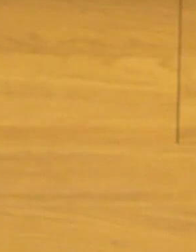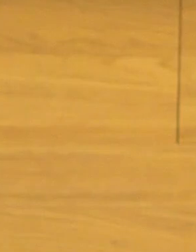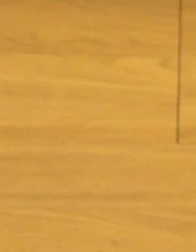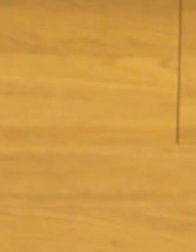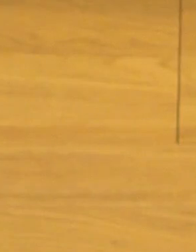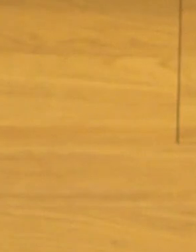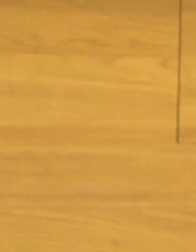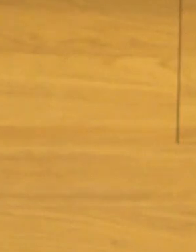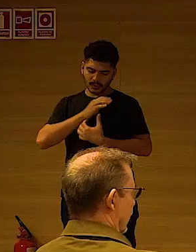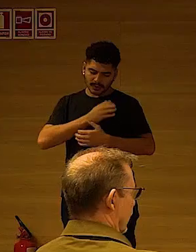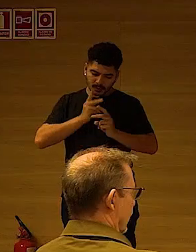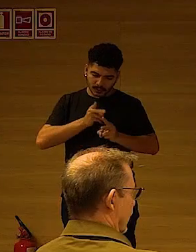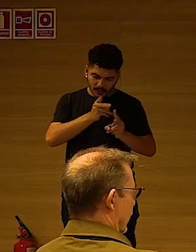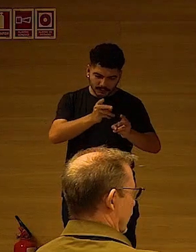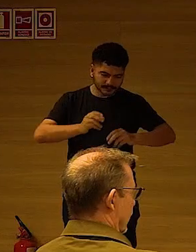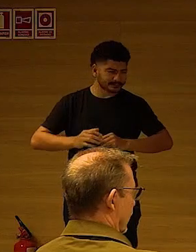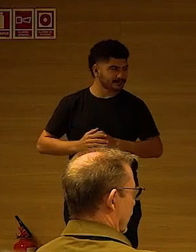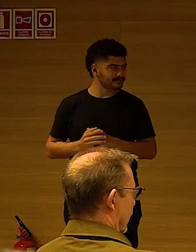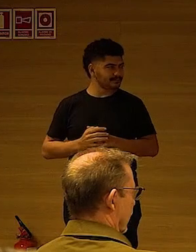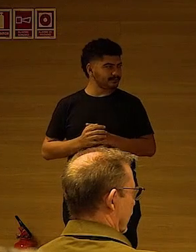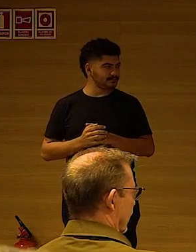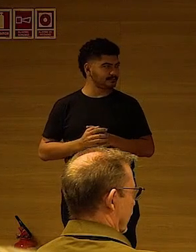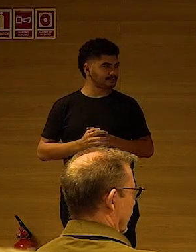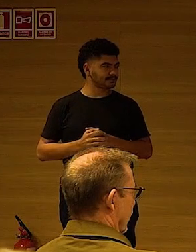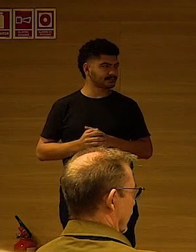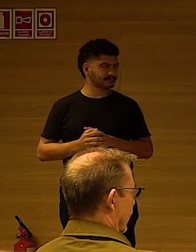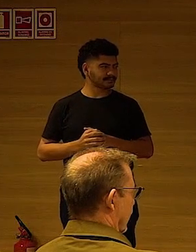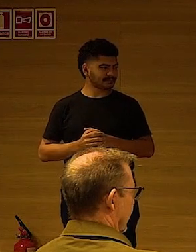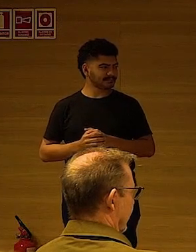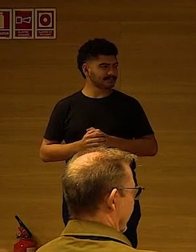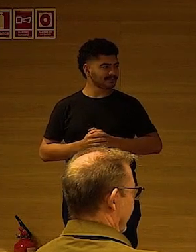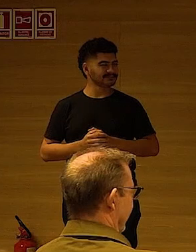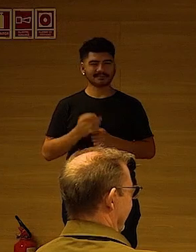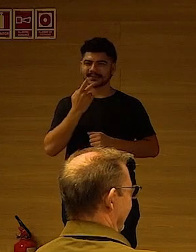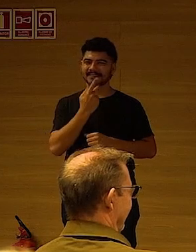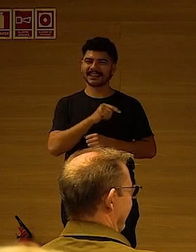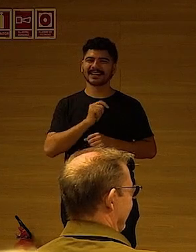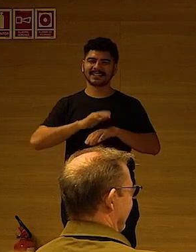isso no meu coração. Vai lá, menor. Você faz um tempo que você não fala. Comigo?